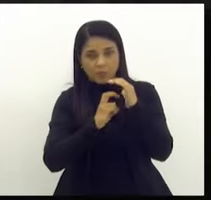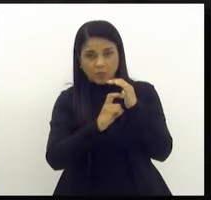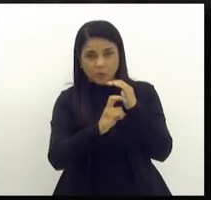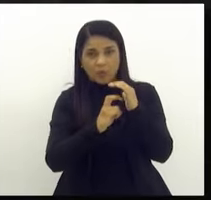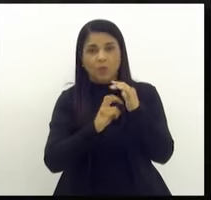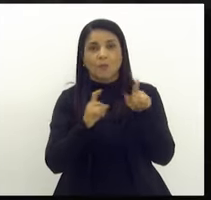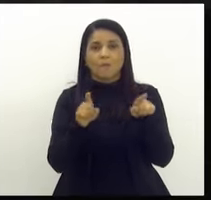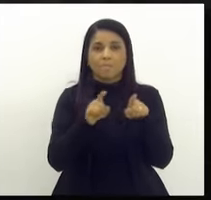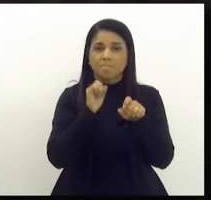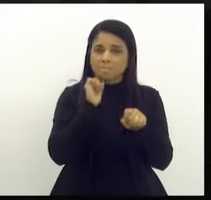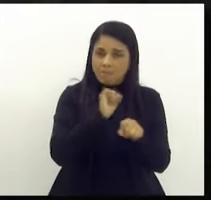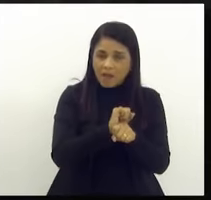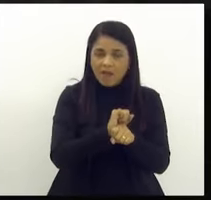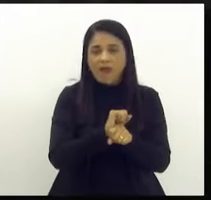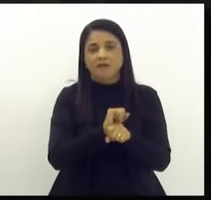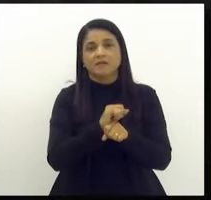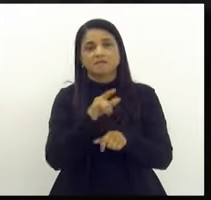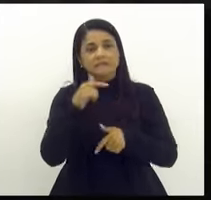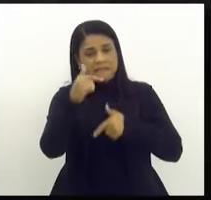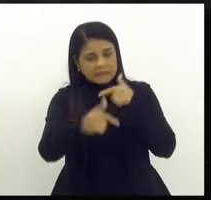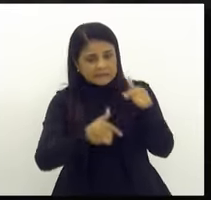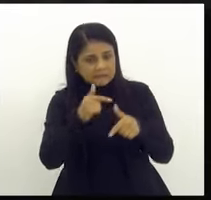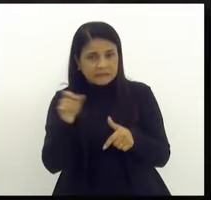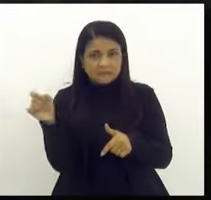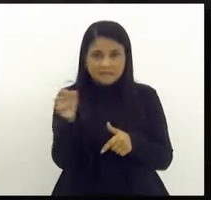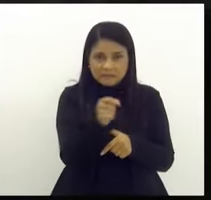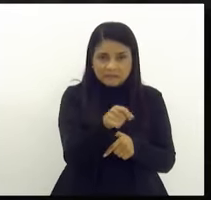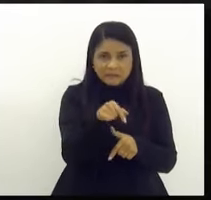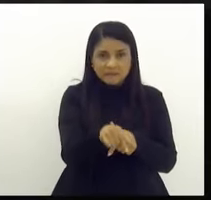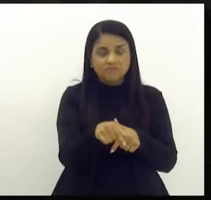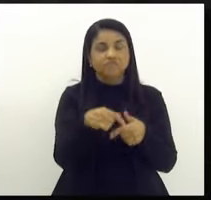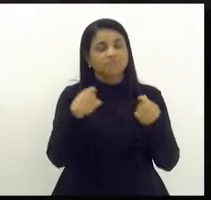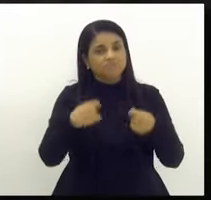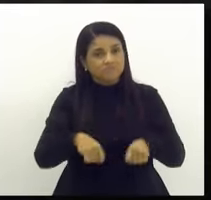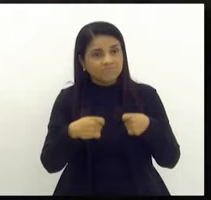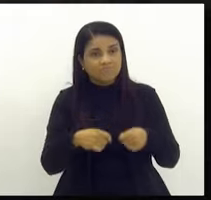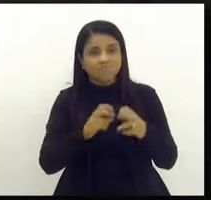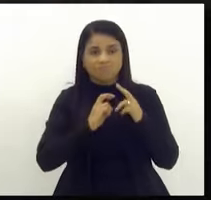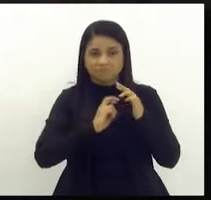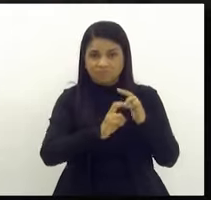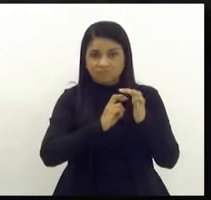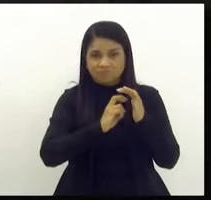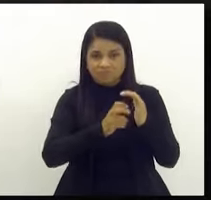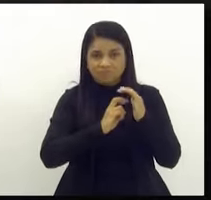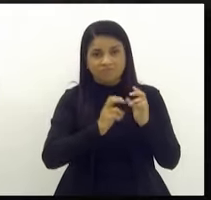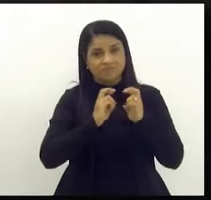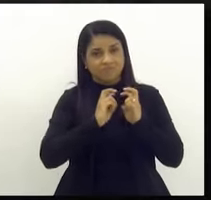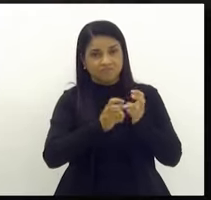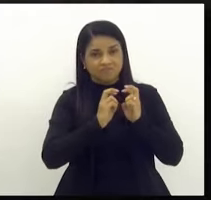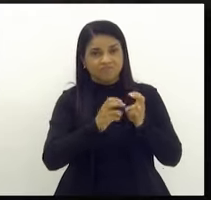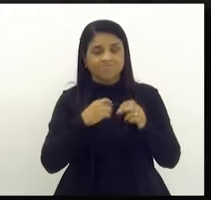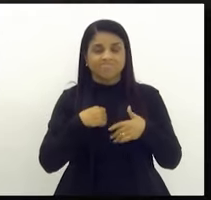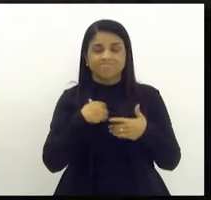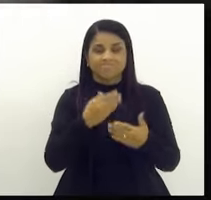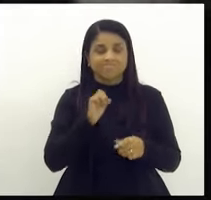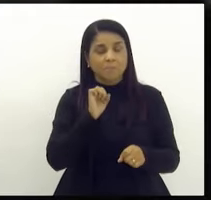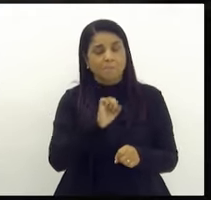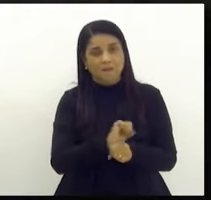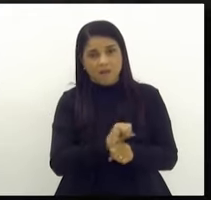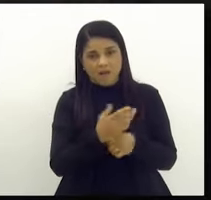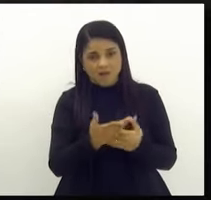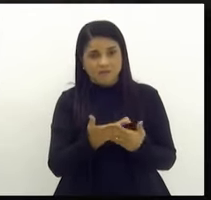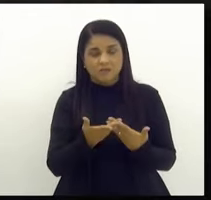na mão trabalhadores e trabalhadoras que dependem desse transporte mas o que tem aqui é a desvinculação do fundo